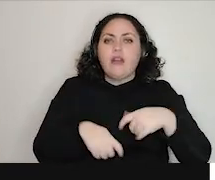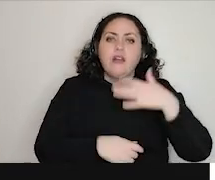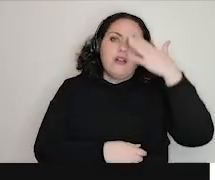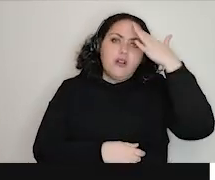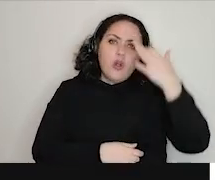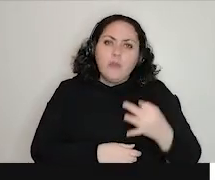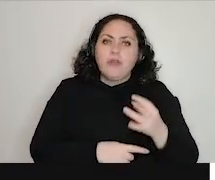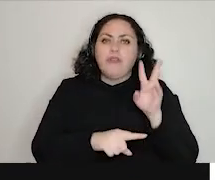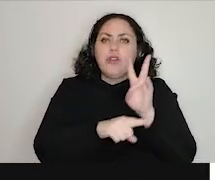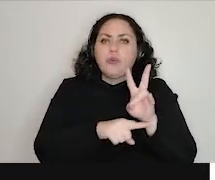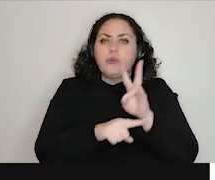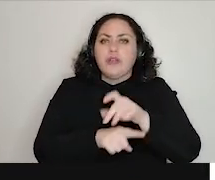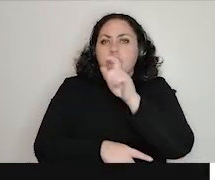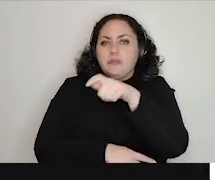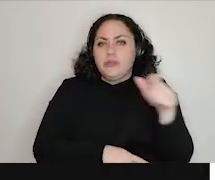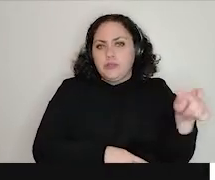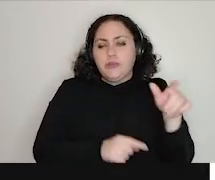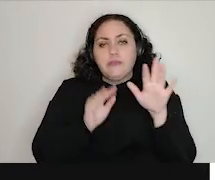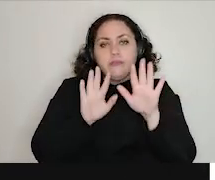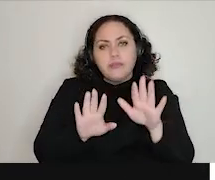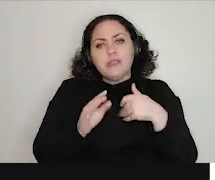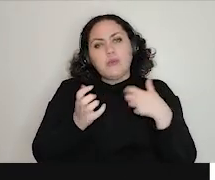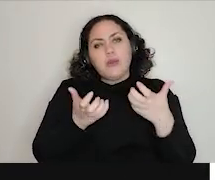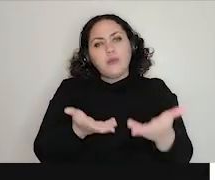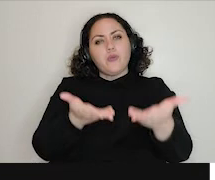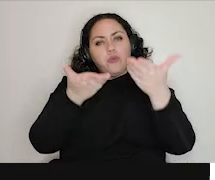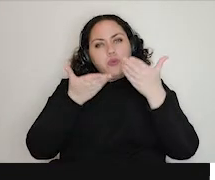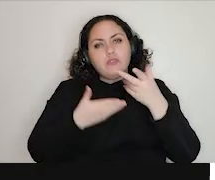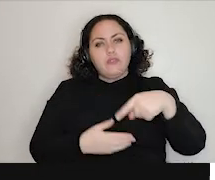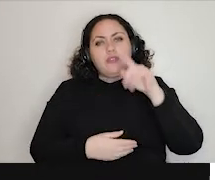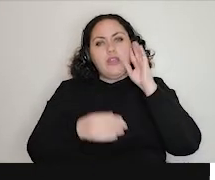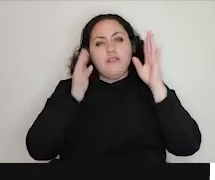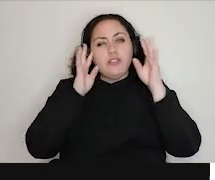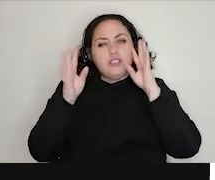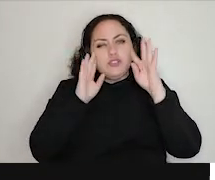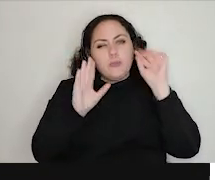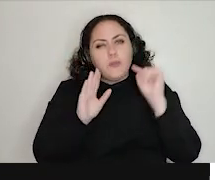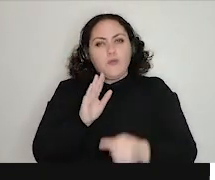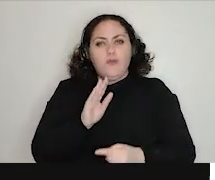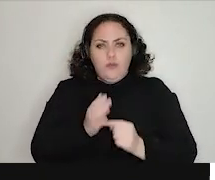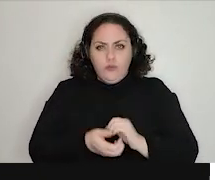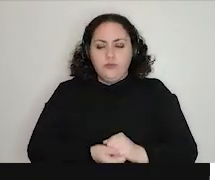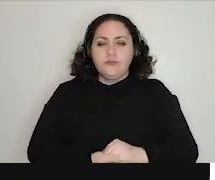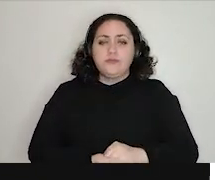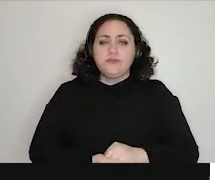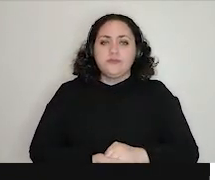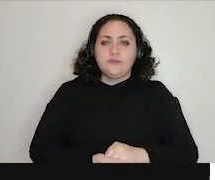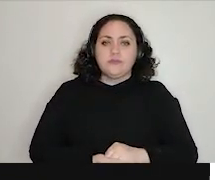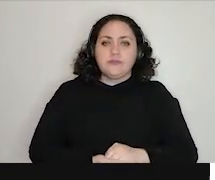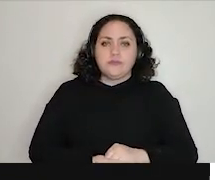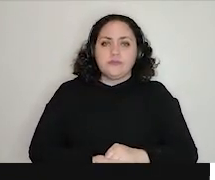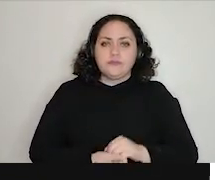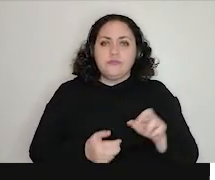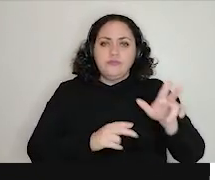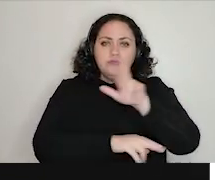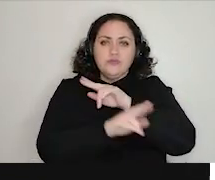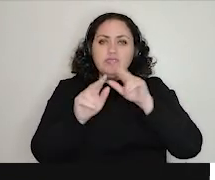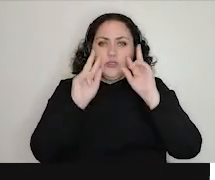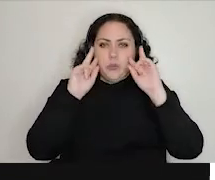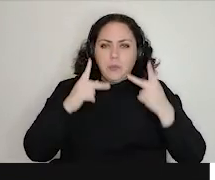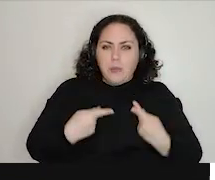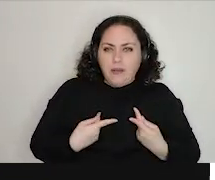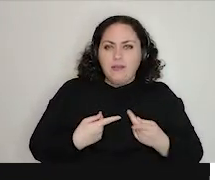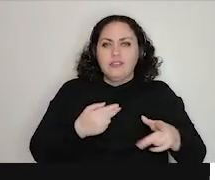de promover todo um processo de cuidado. Eu quero convidar vocês a ir para além disso, né, entender que a diversidade